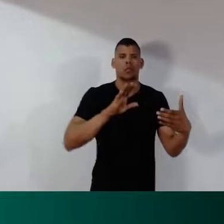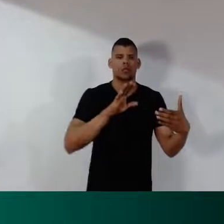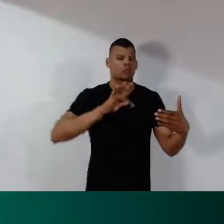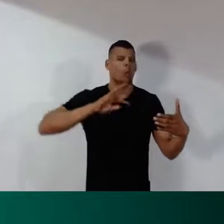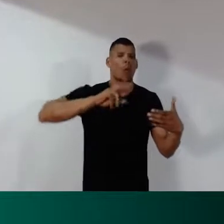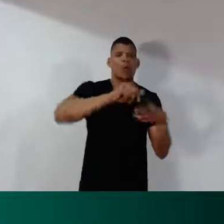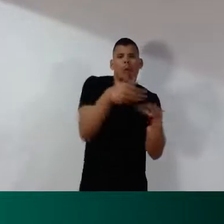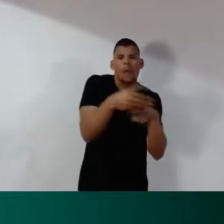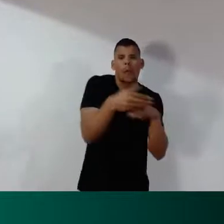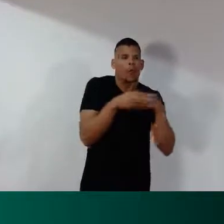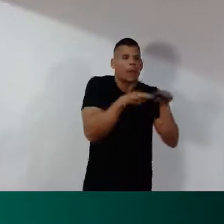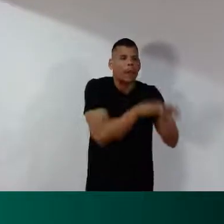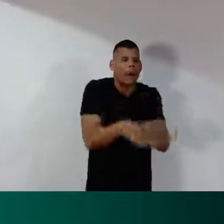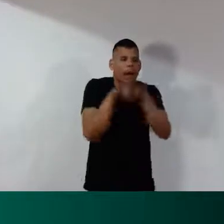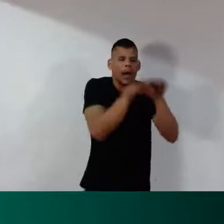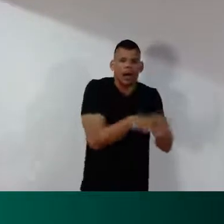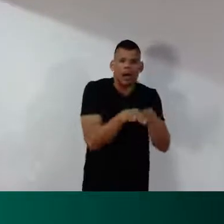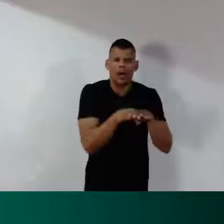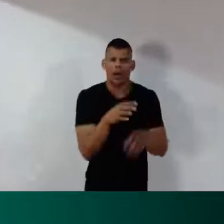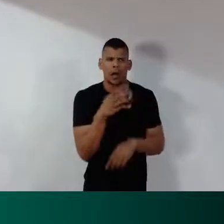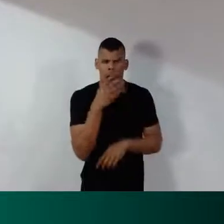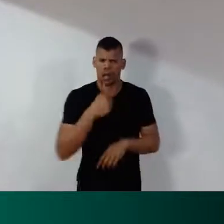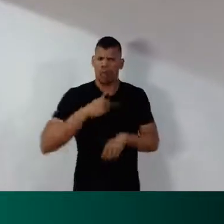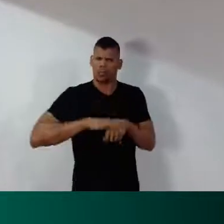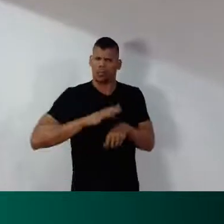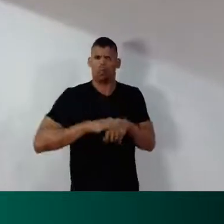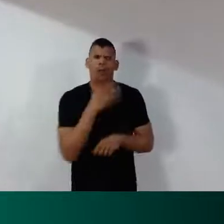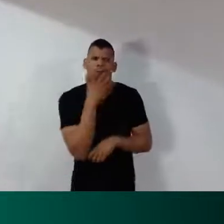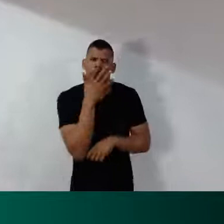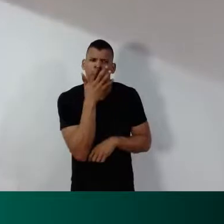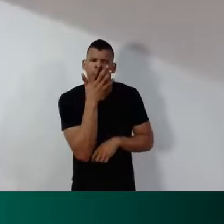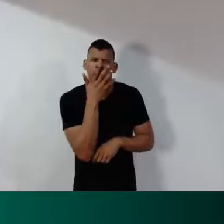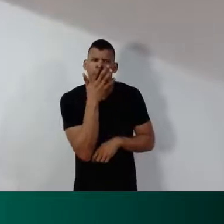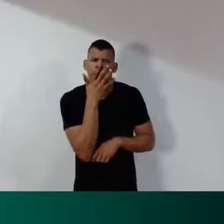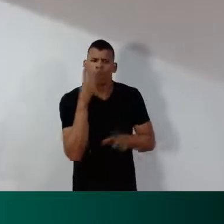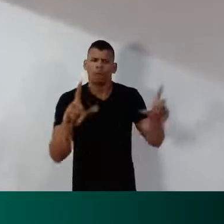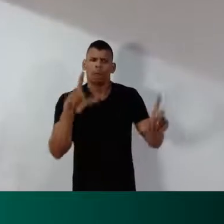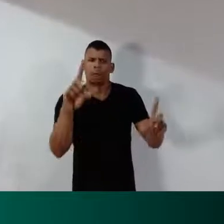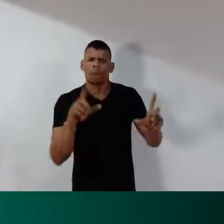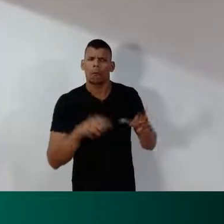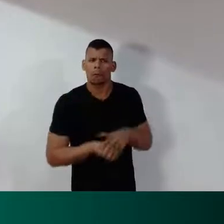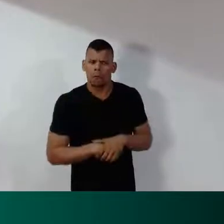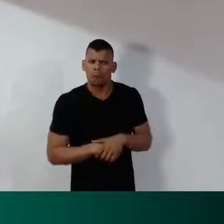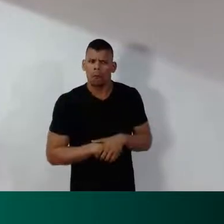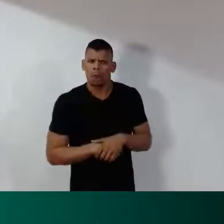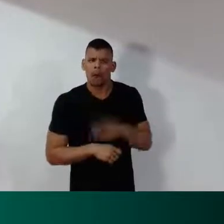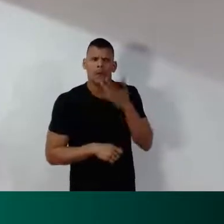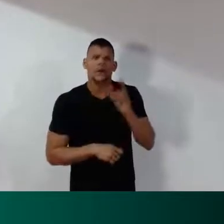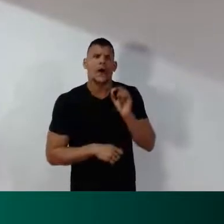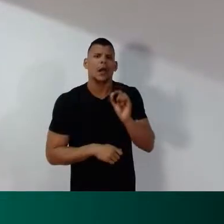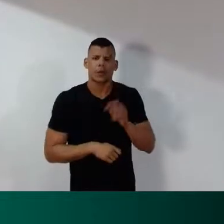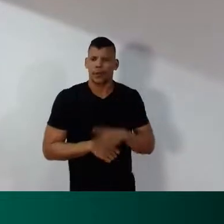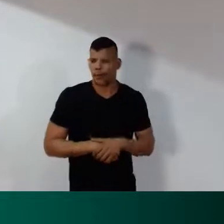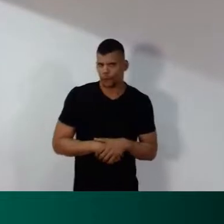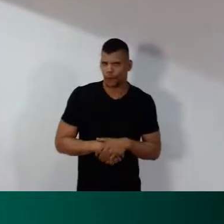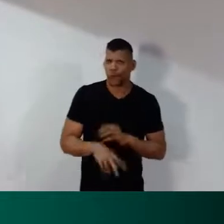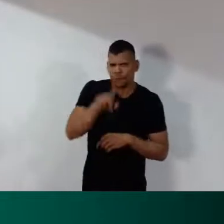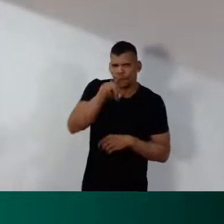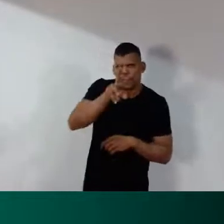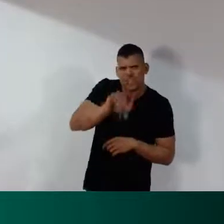e comunicação E aí eu lembro como se fosse hoje porque a propaganda dizia assim você vai ter mais tempo para sua família